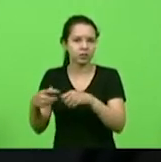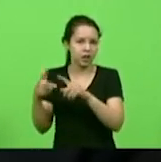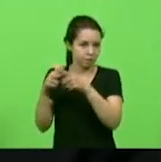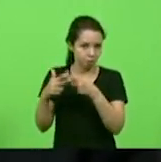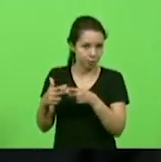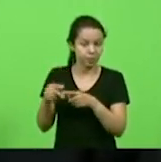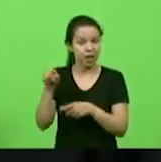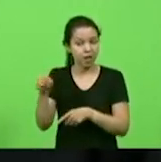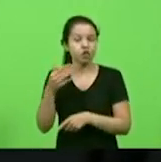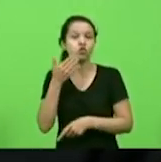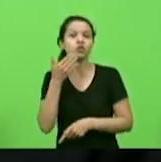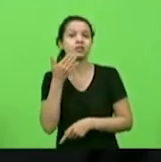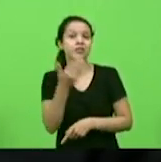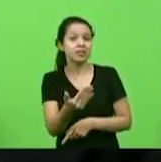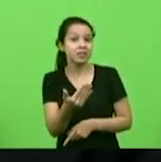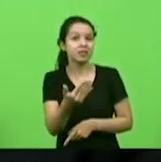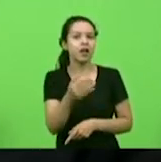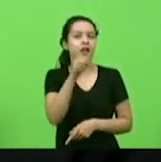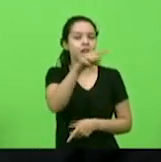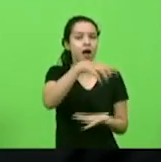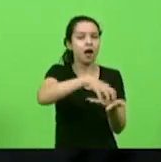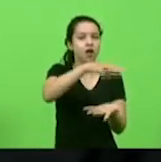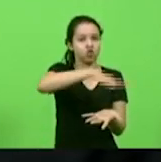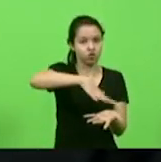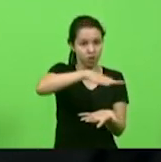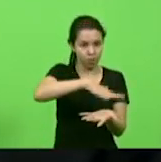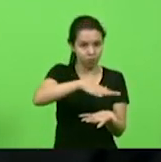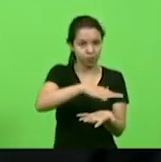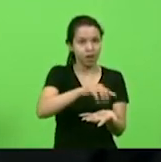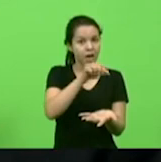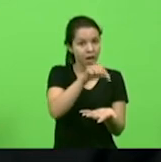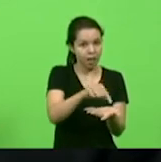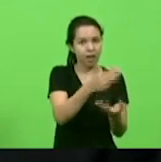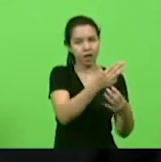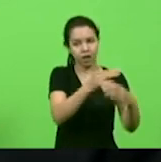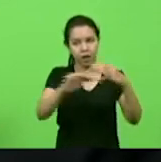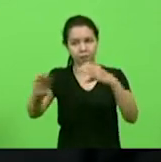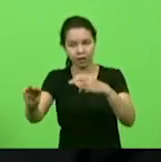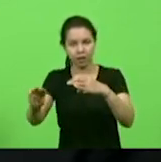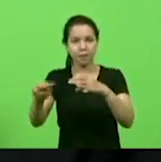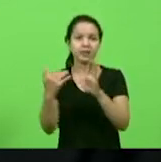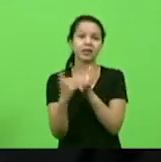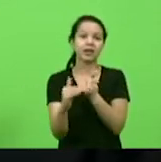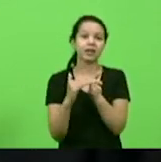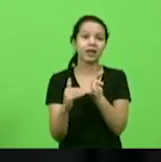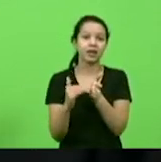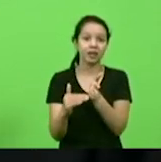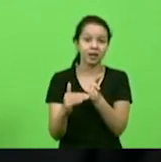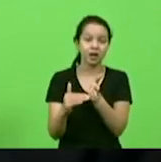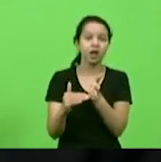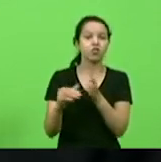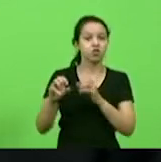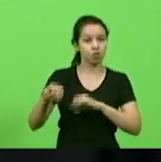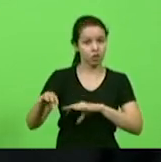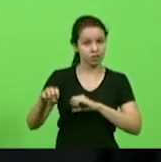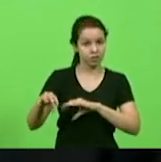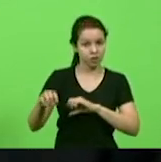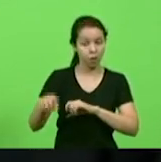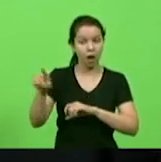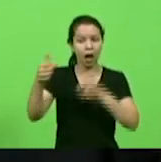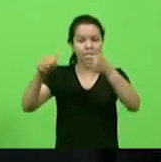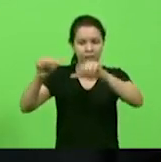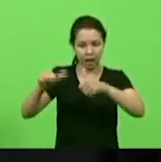para a regional encaminha para a Secretaria Estadual de Educação, que faz as análises, depois de uma